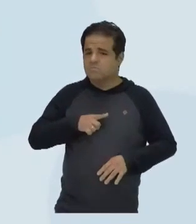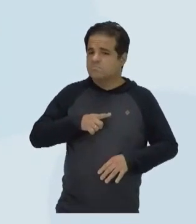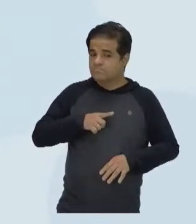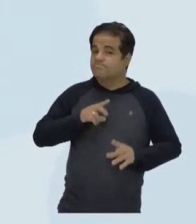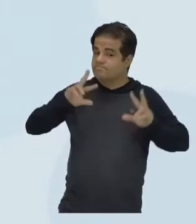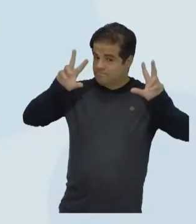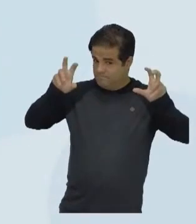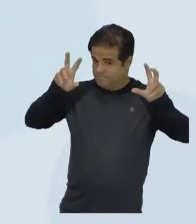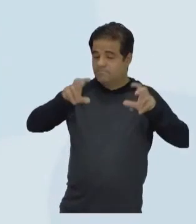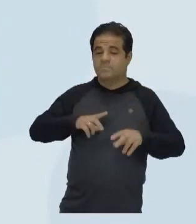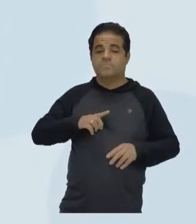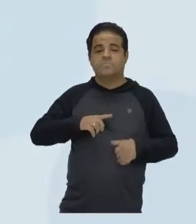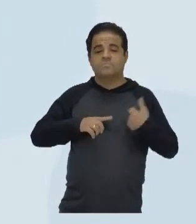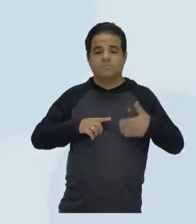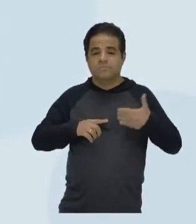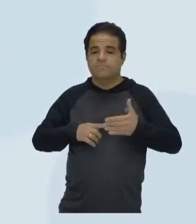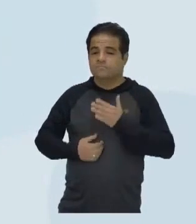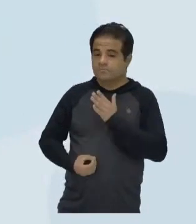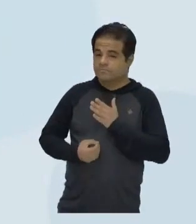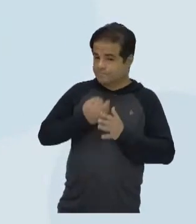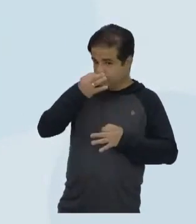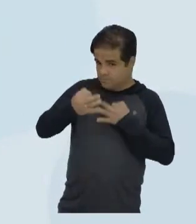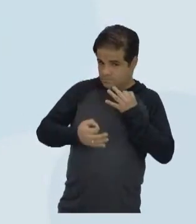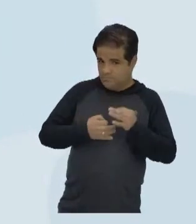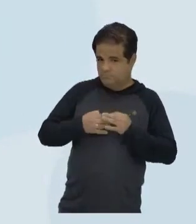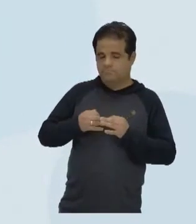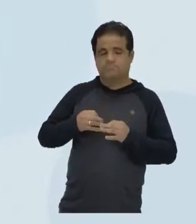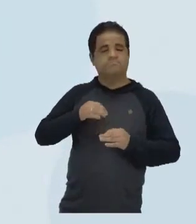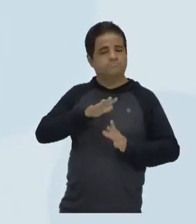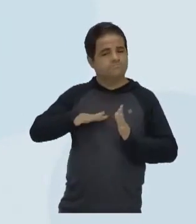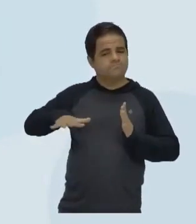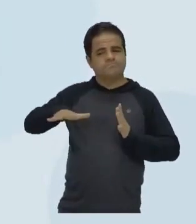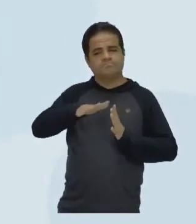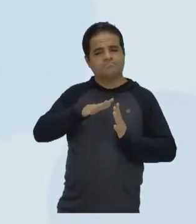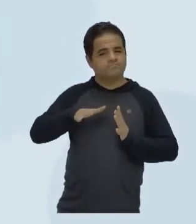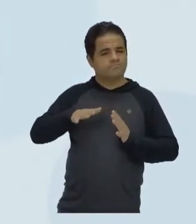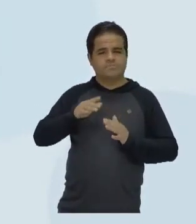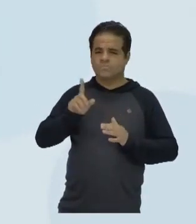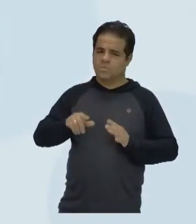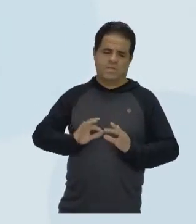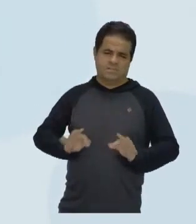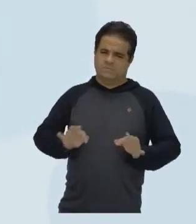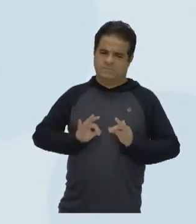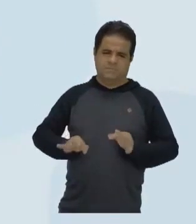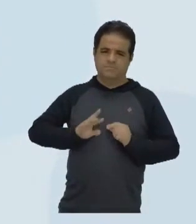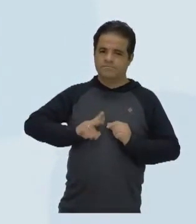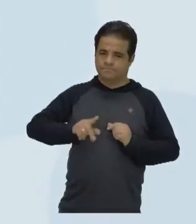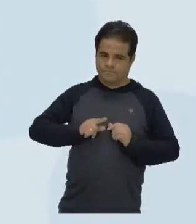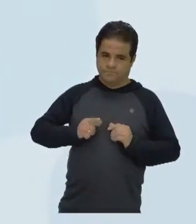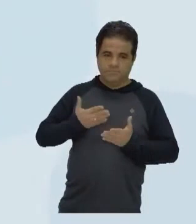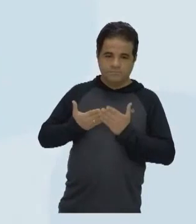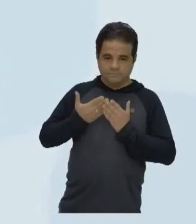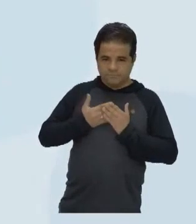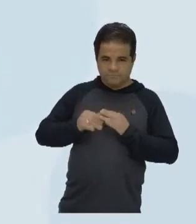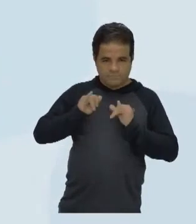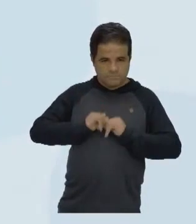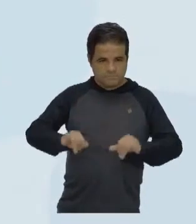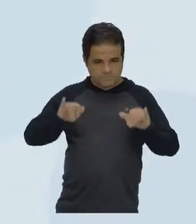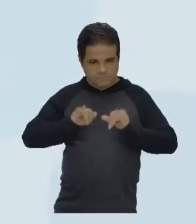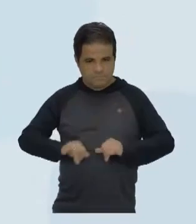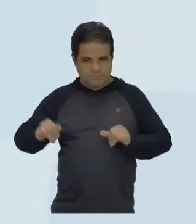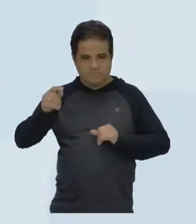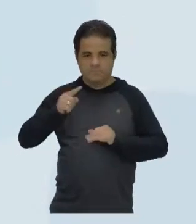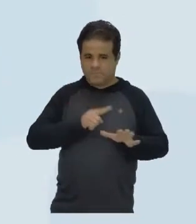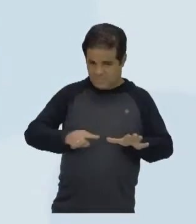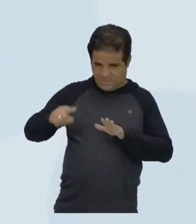entre aspas, os cangurus, até sugerem um grau de civilidade. Não é tão simples assim. Estudos de publicitários divulgados nas